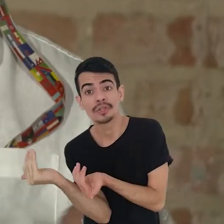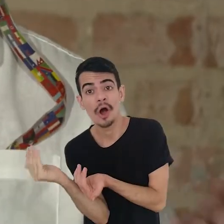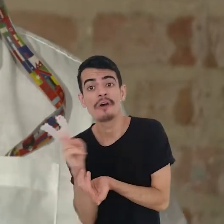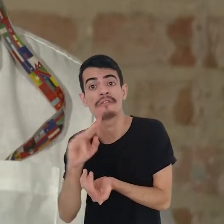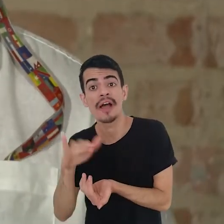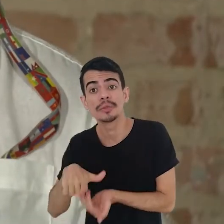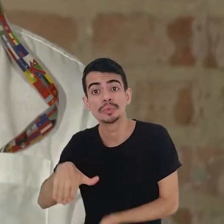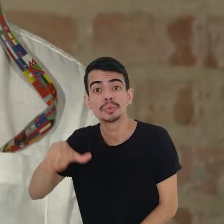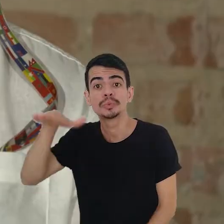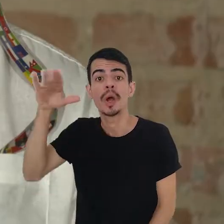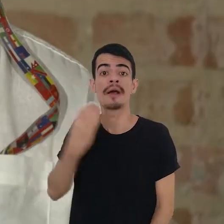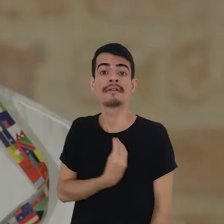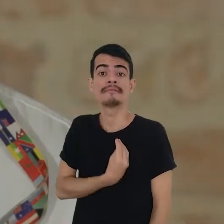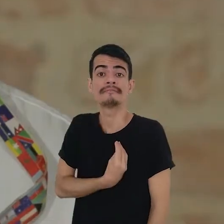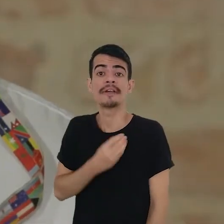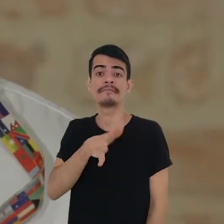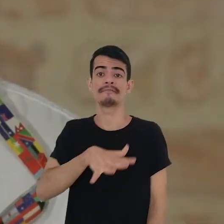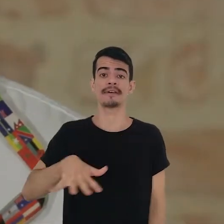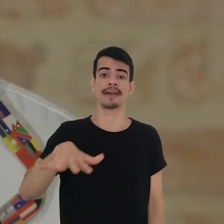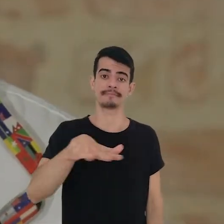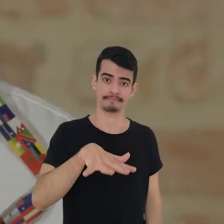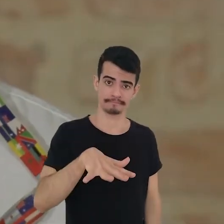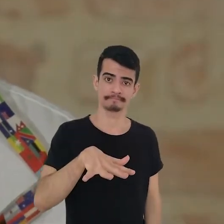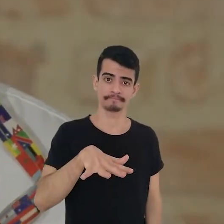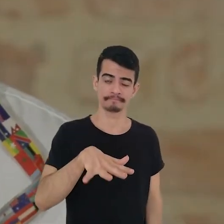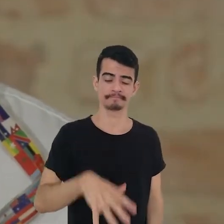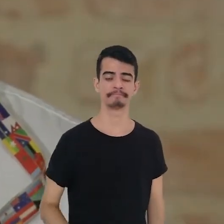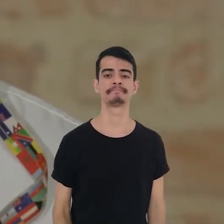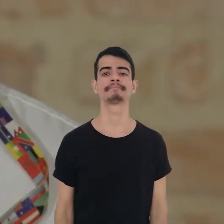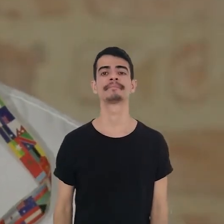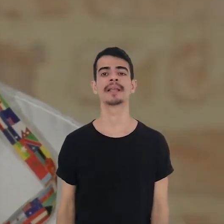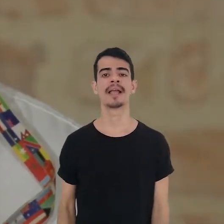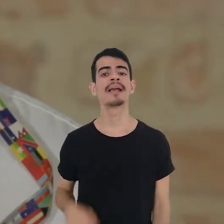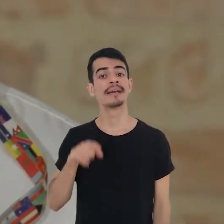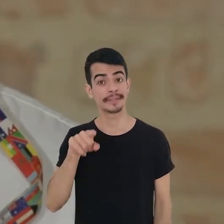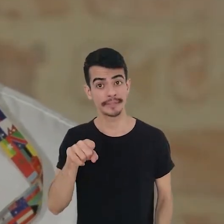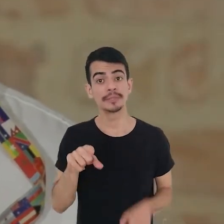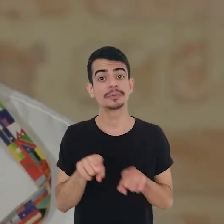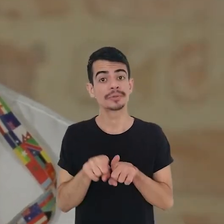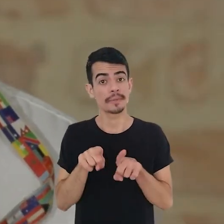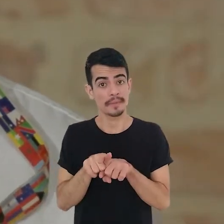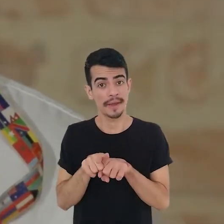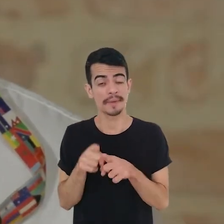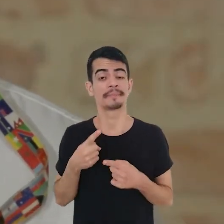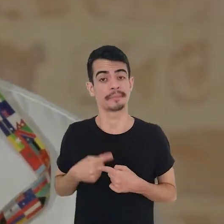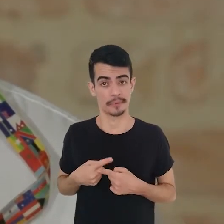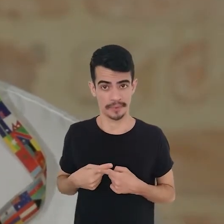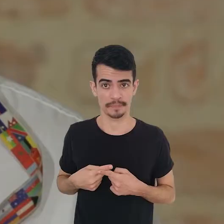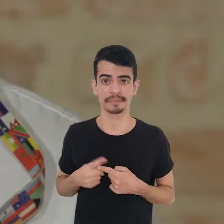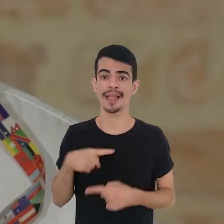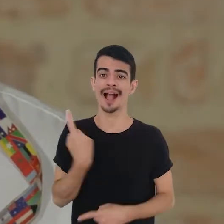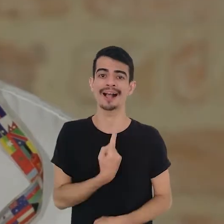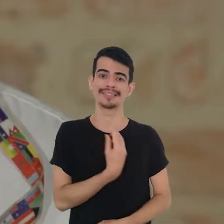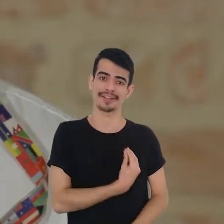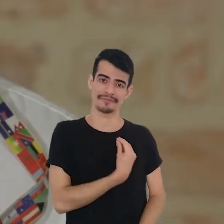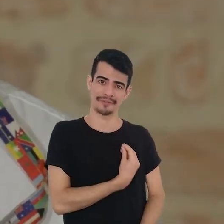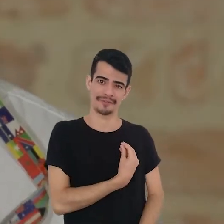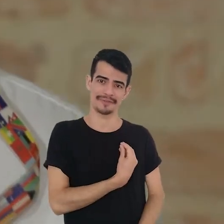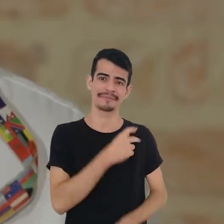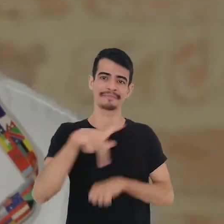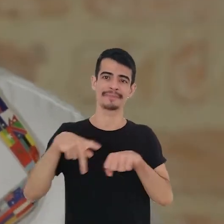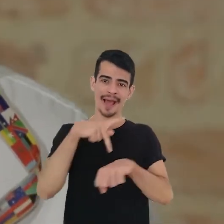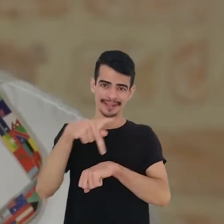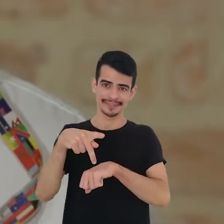vão se desenvolver no futuro. A grande questão que eu acho que também está por trás disso é porque nós vivemos num